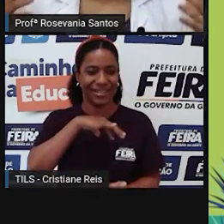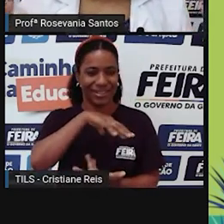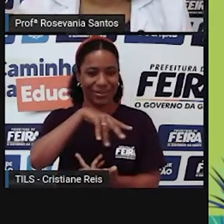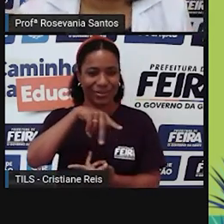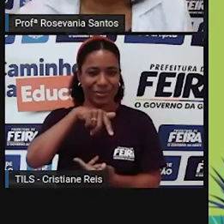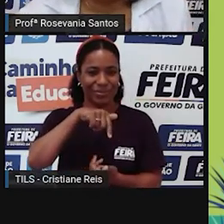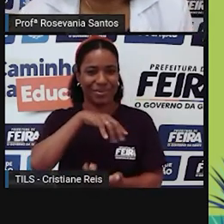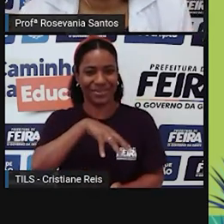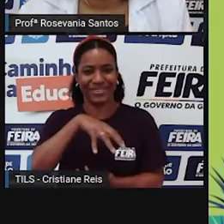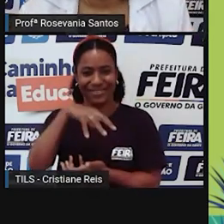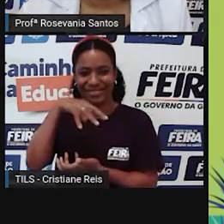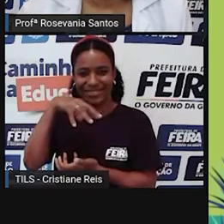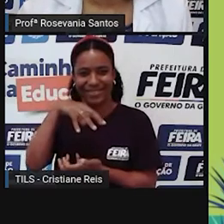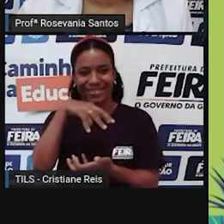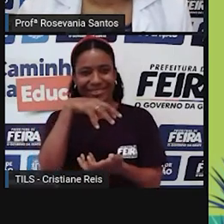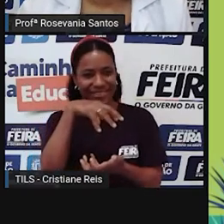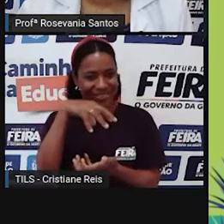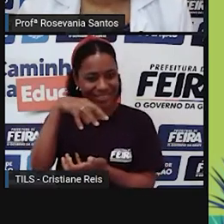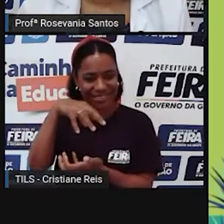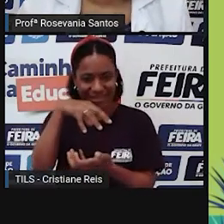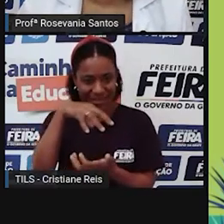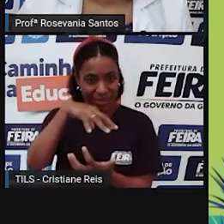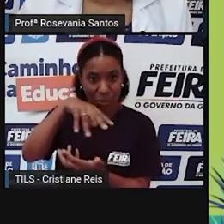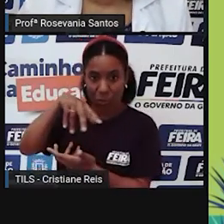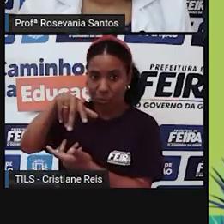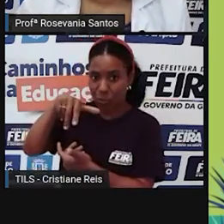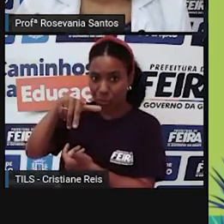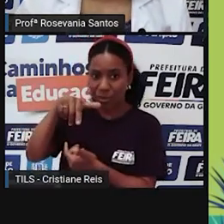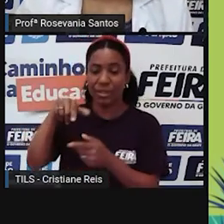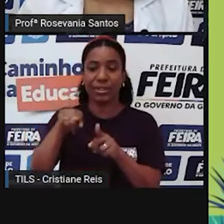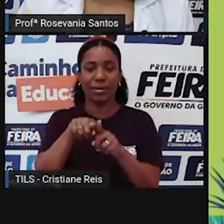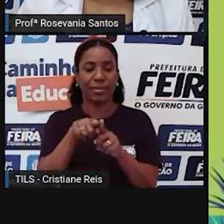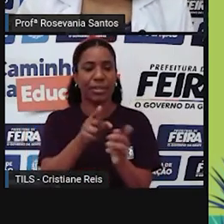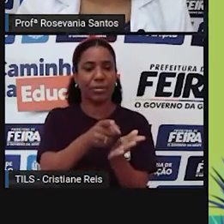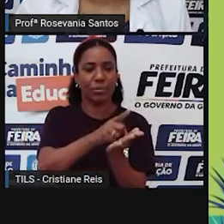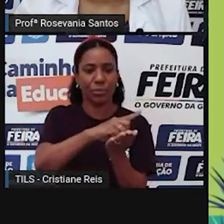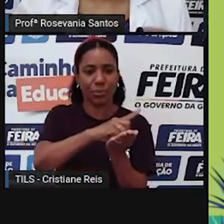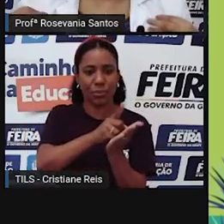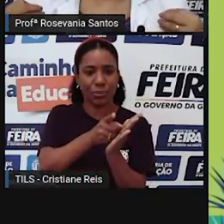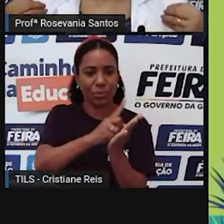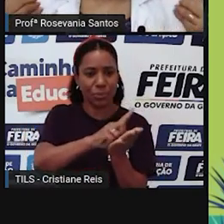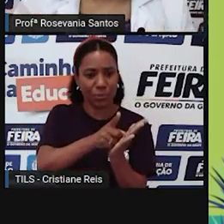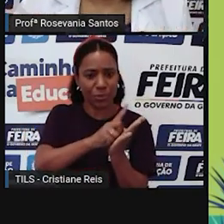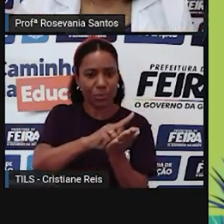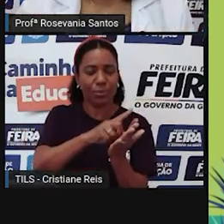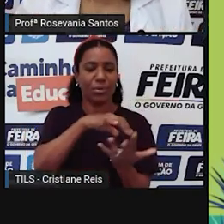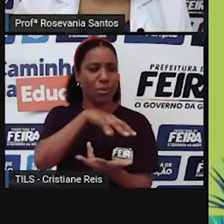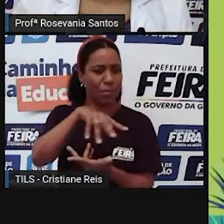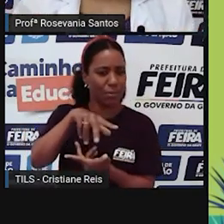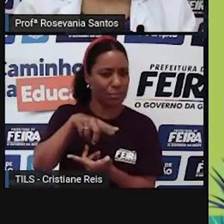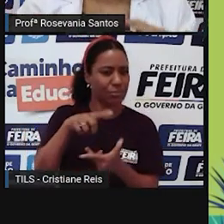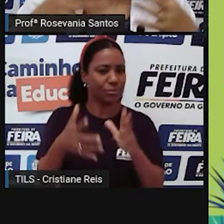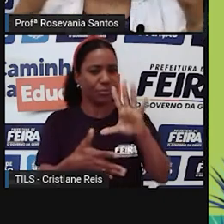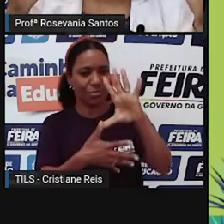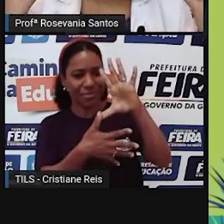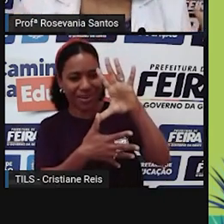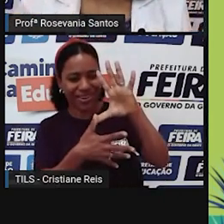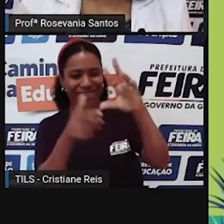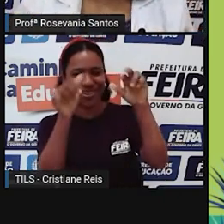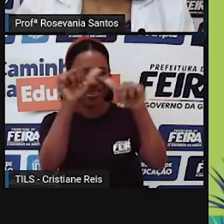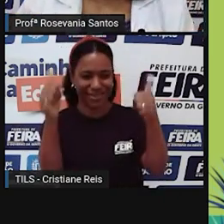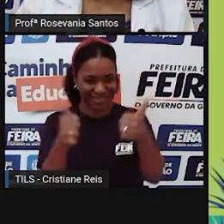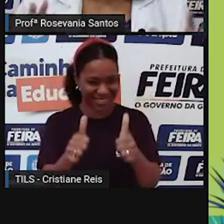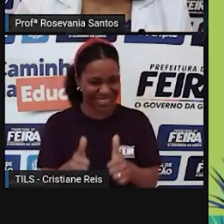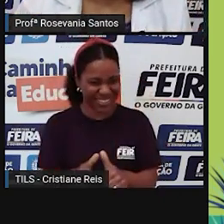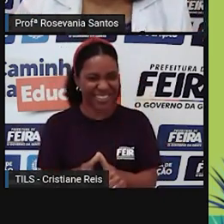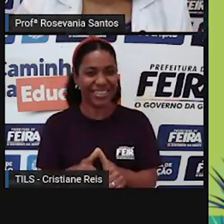Tem alguns elementos principais também que a gente usa, como a bússola, o globo, né? Os mapas são, digamos